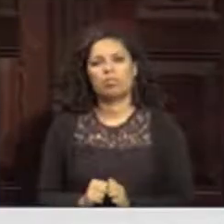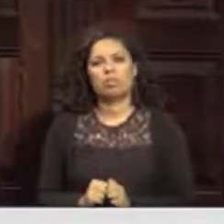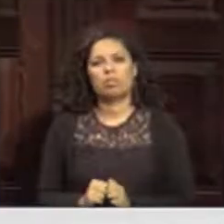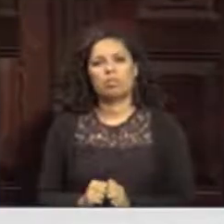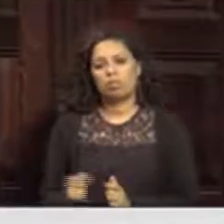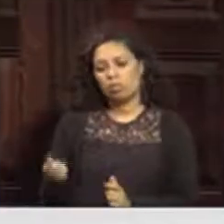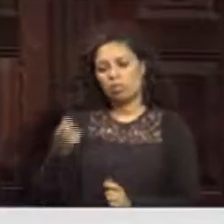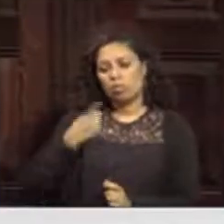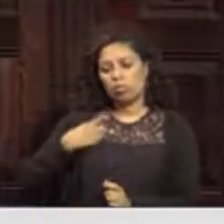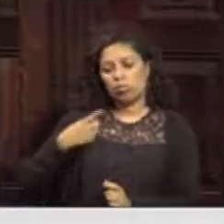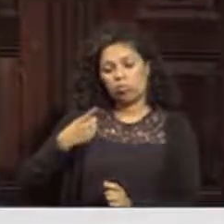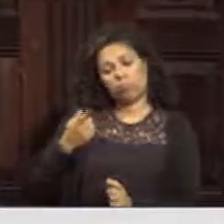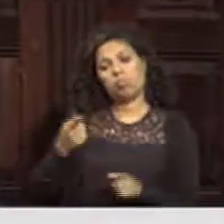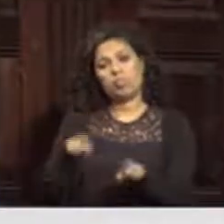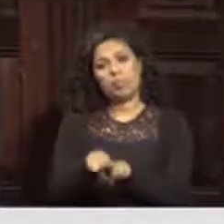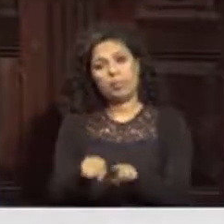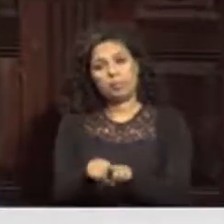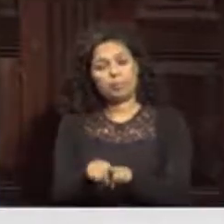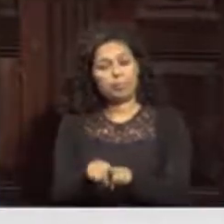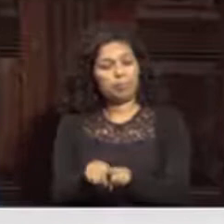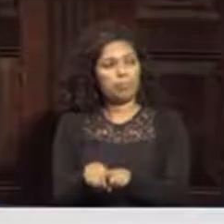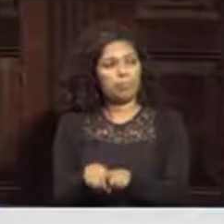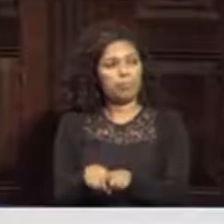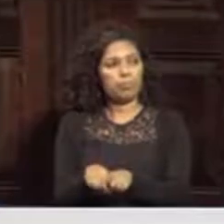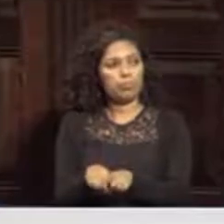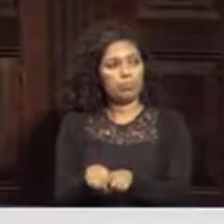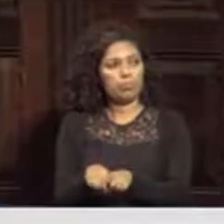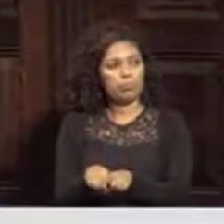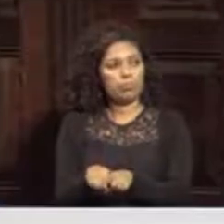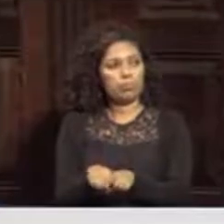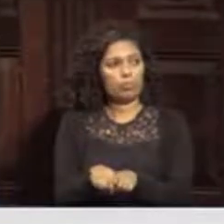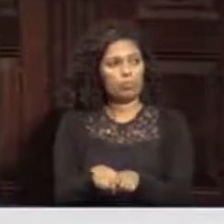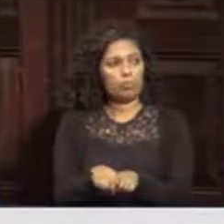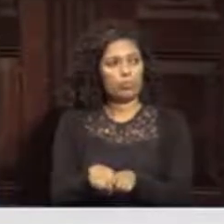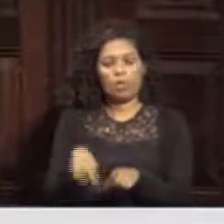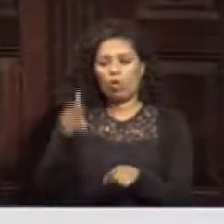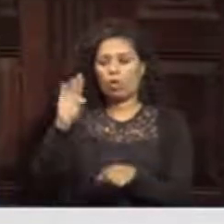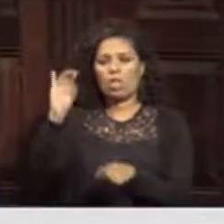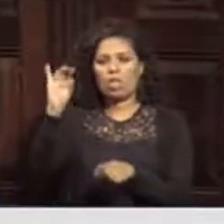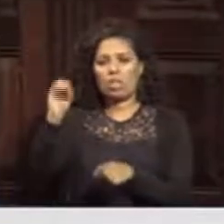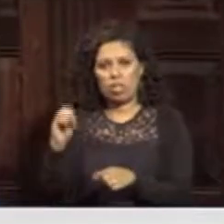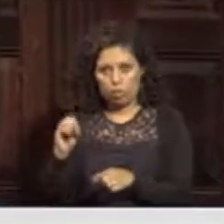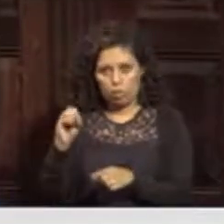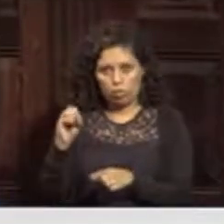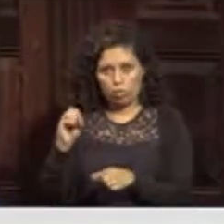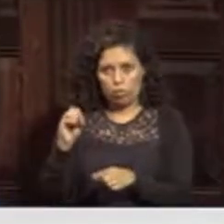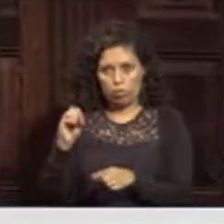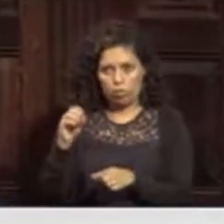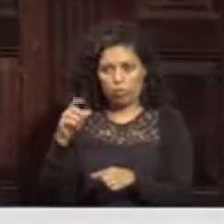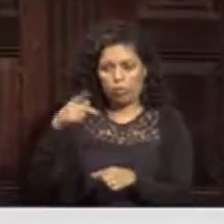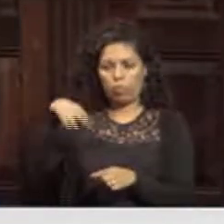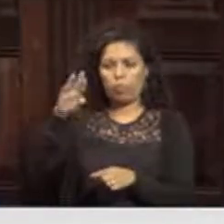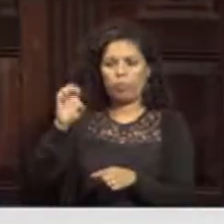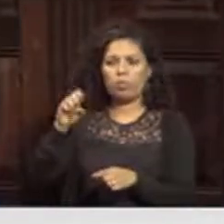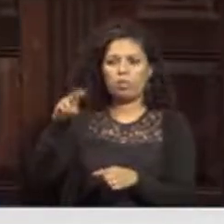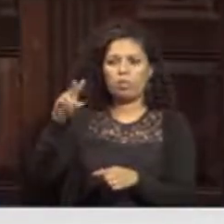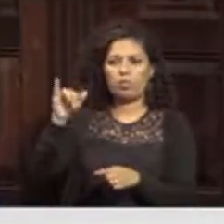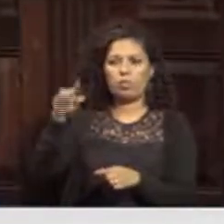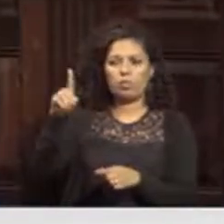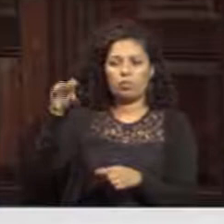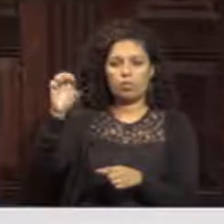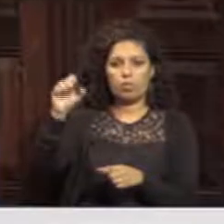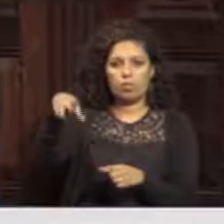não satisfeito, como o Rio Previdência não tinha dinheiro para pagar